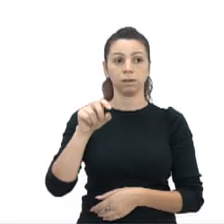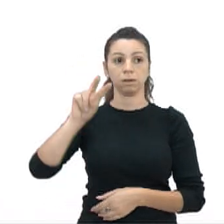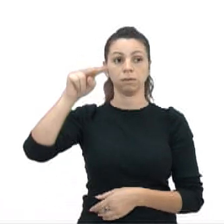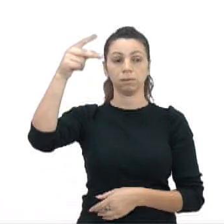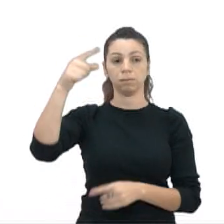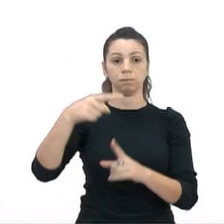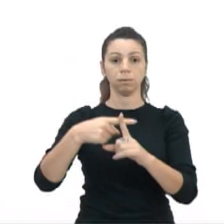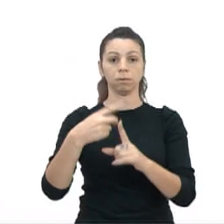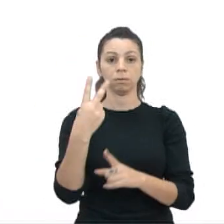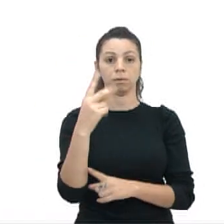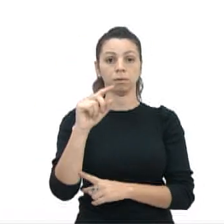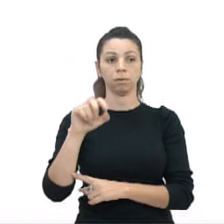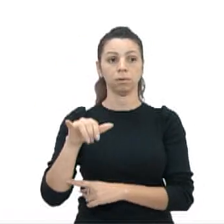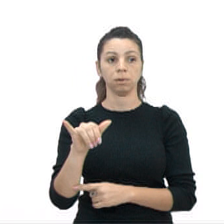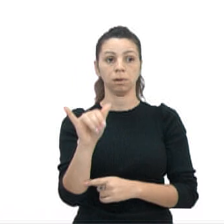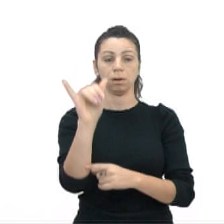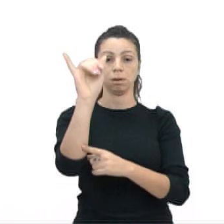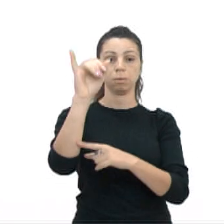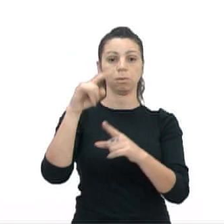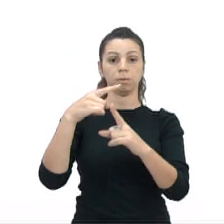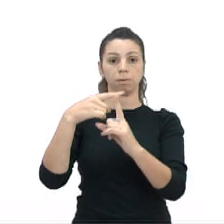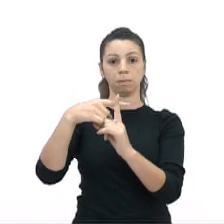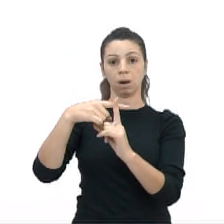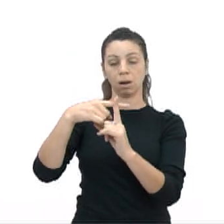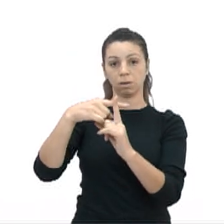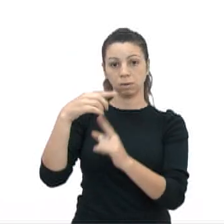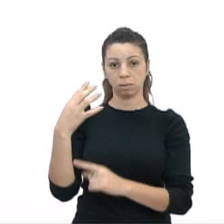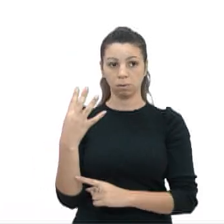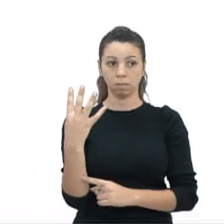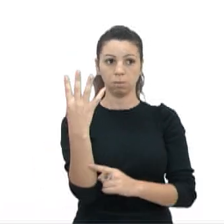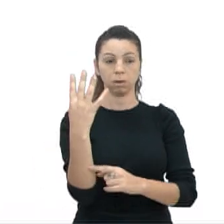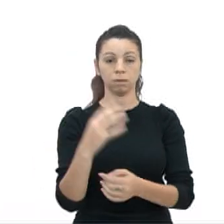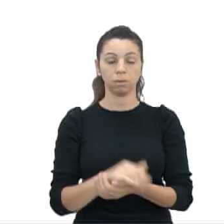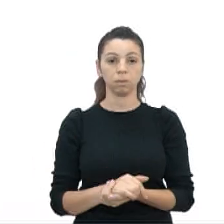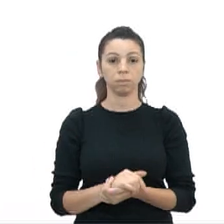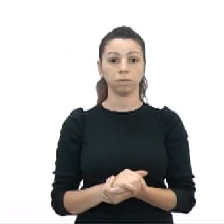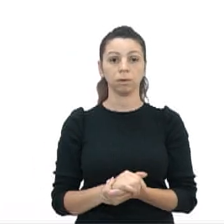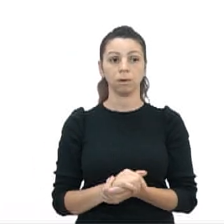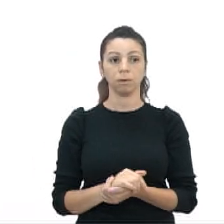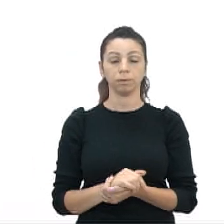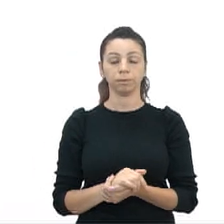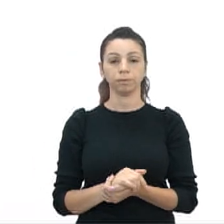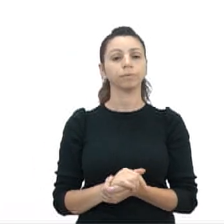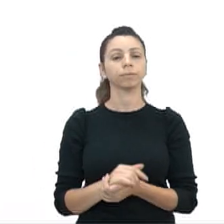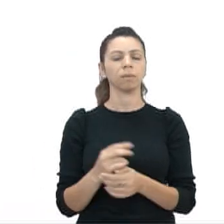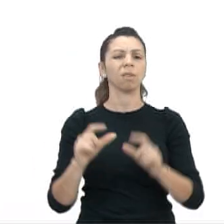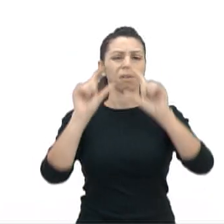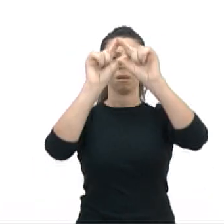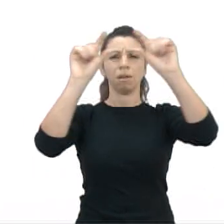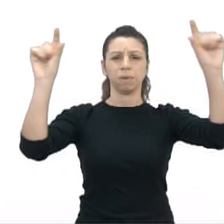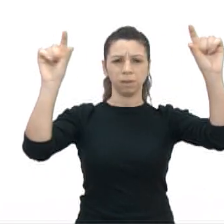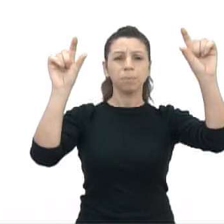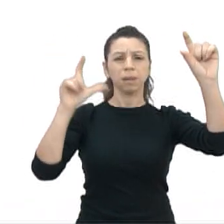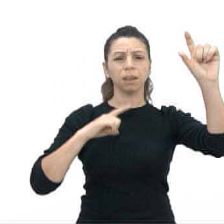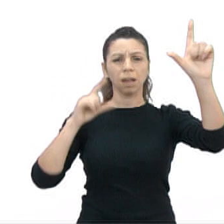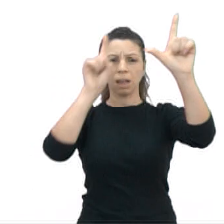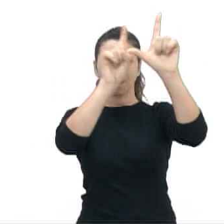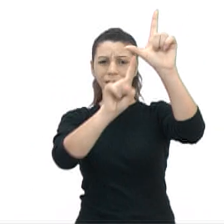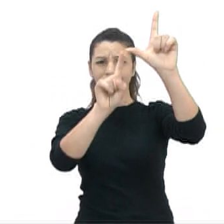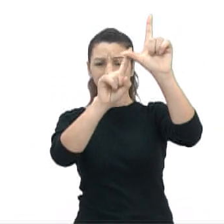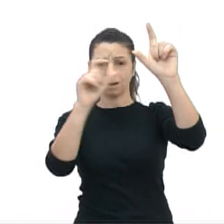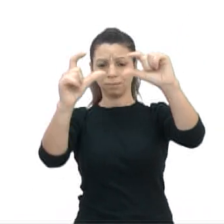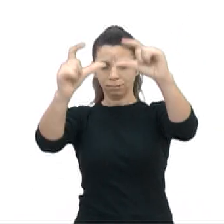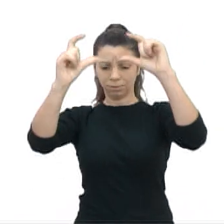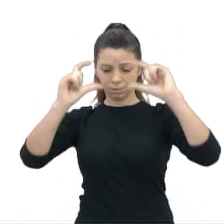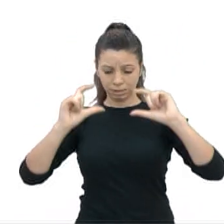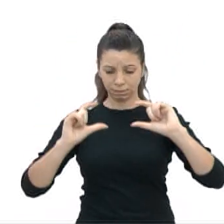mais 4, que é uma expressão algébrica diferente de 5 menos 1 elevado ao